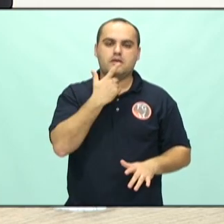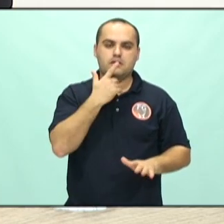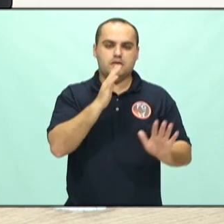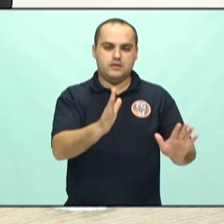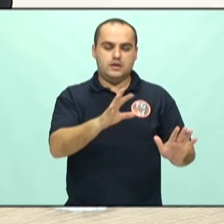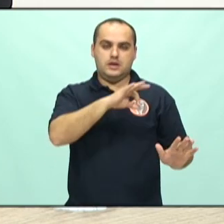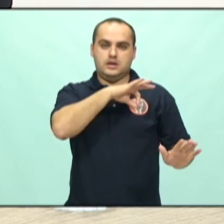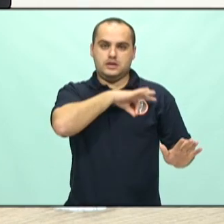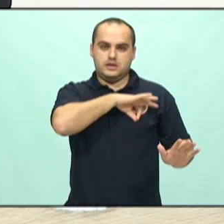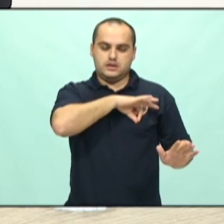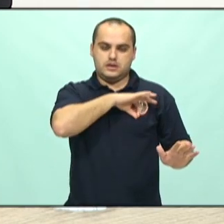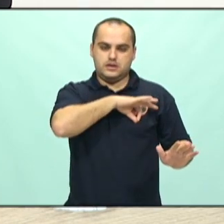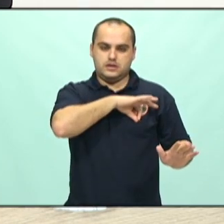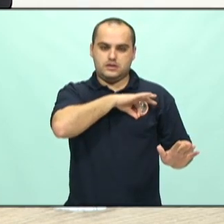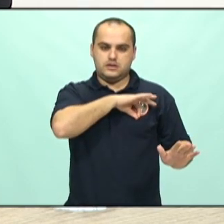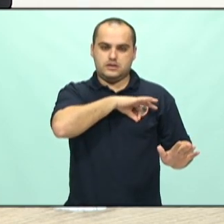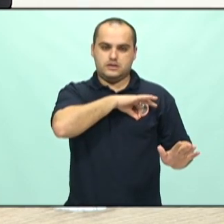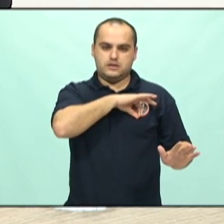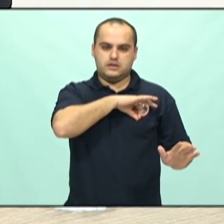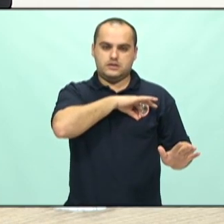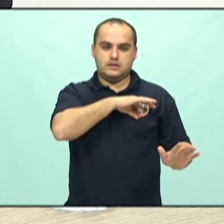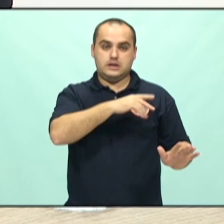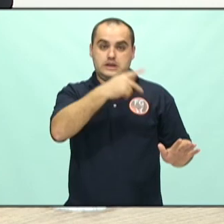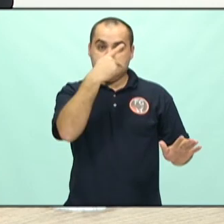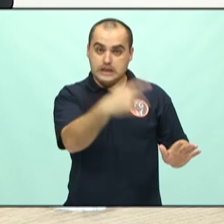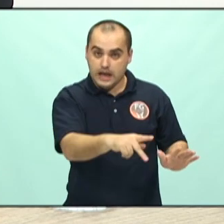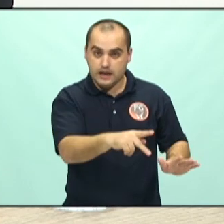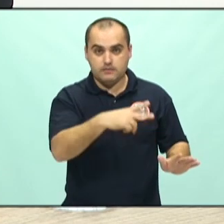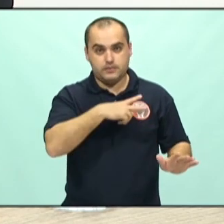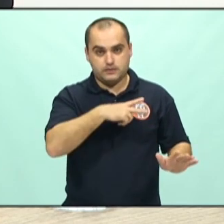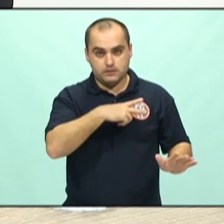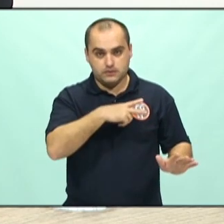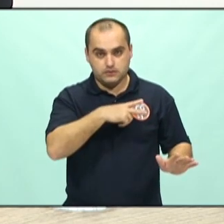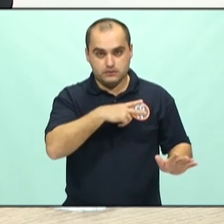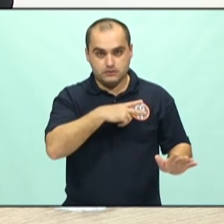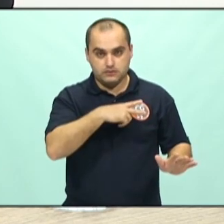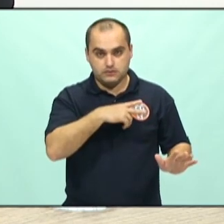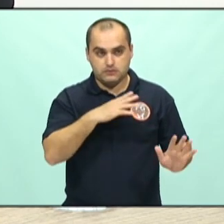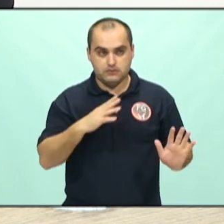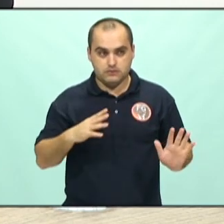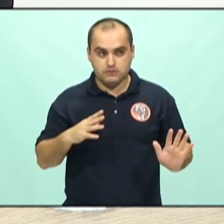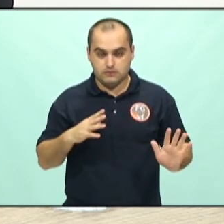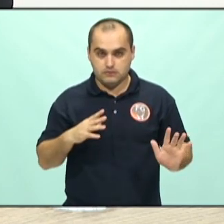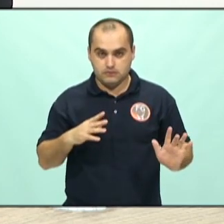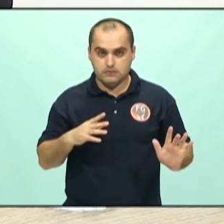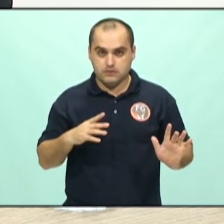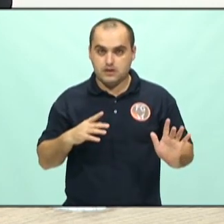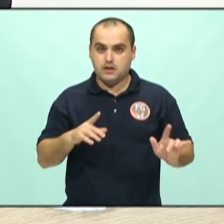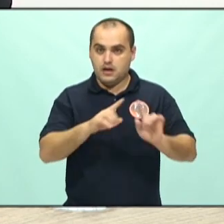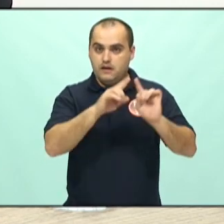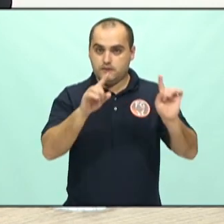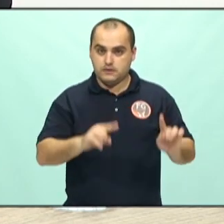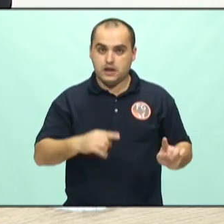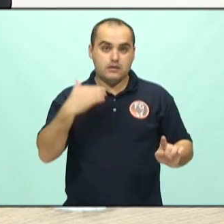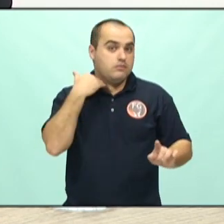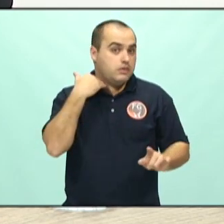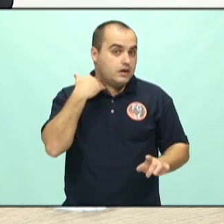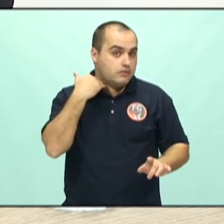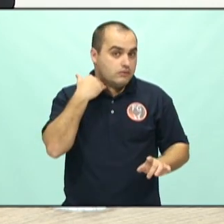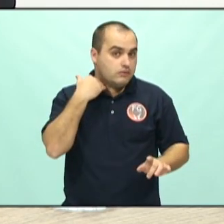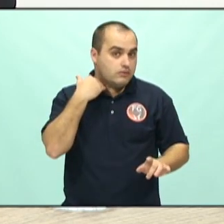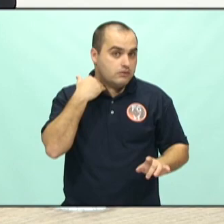salários dos servidores com o salário dele na iniciativa privada, né, quando ele trabalhava em banco, né,